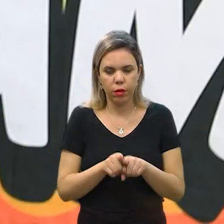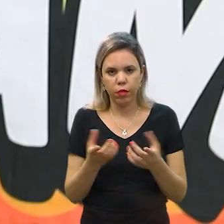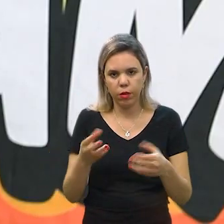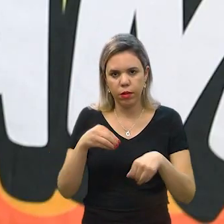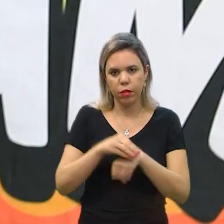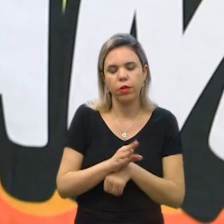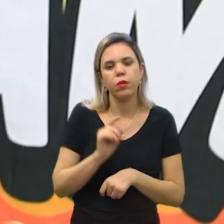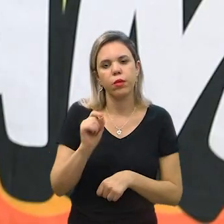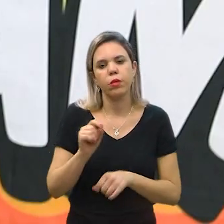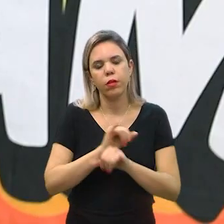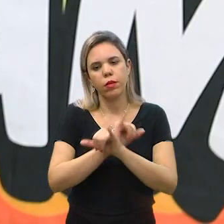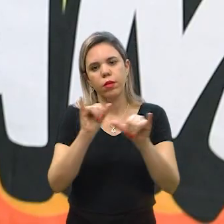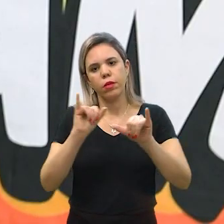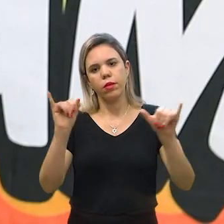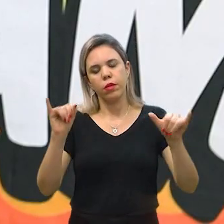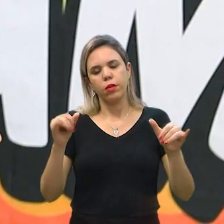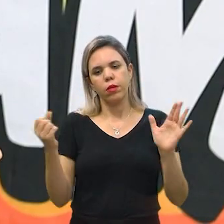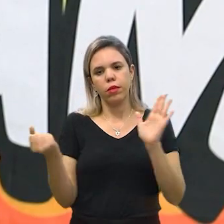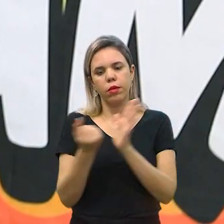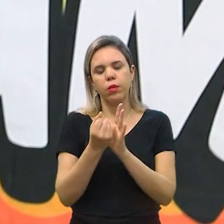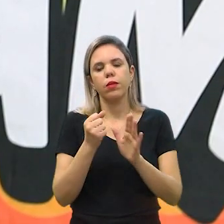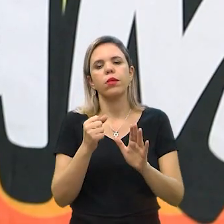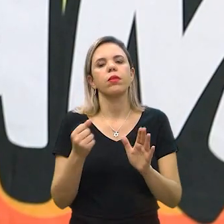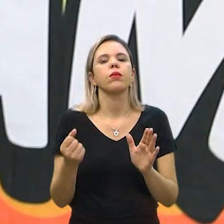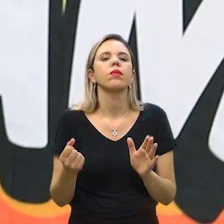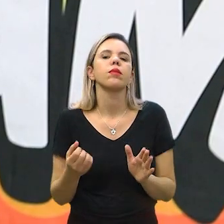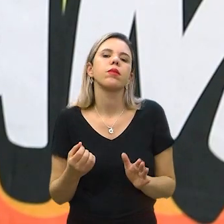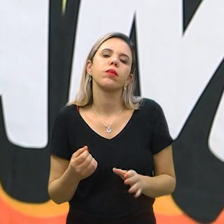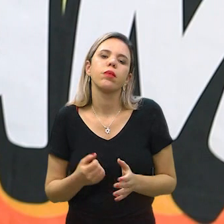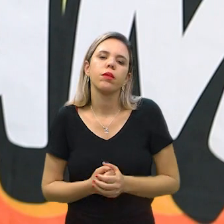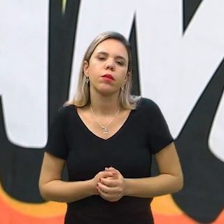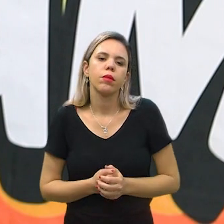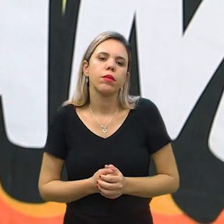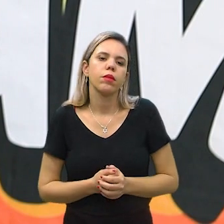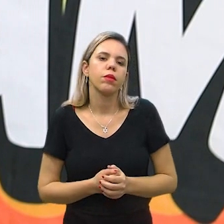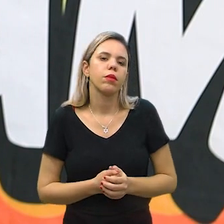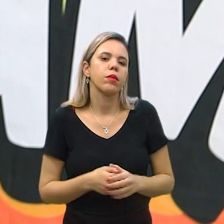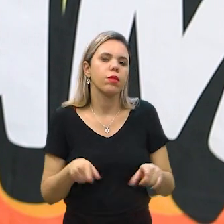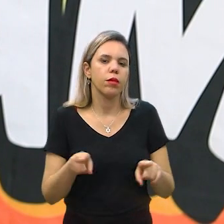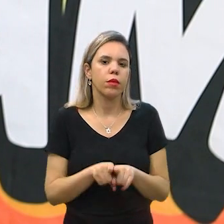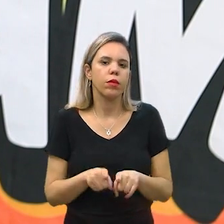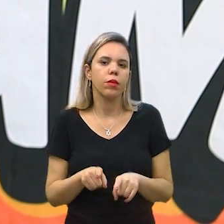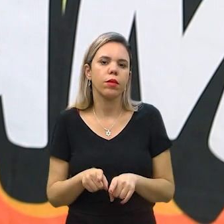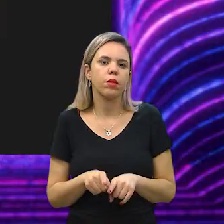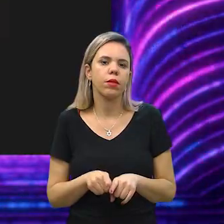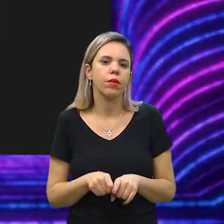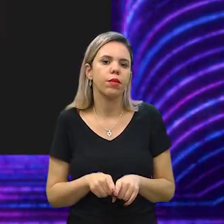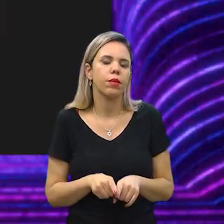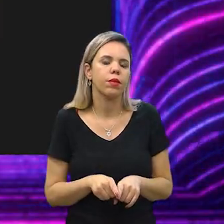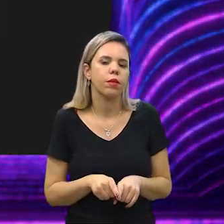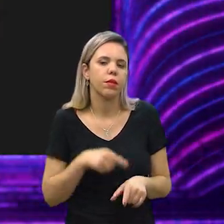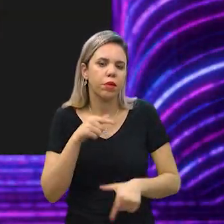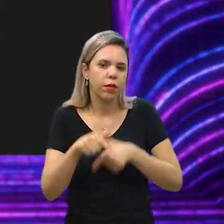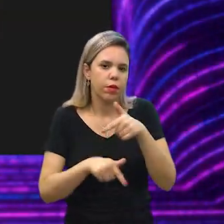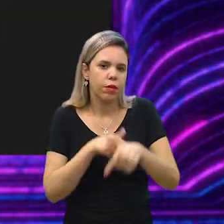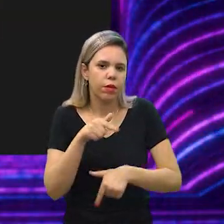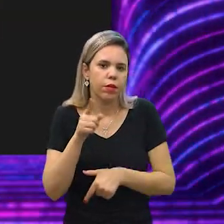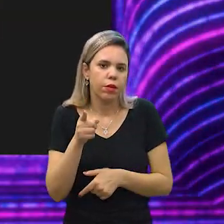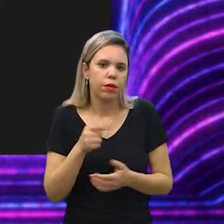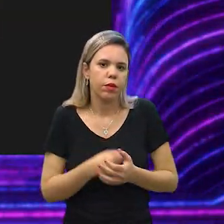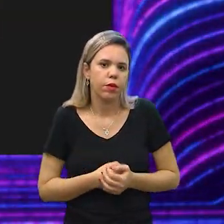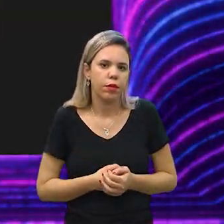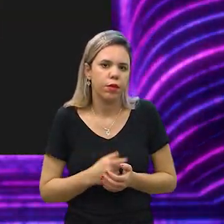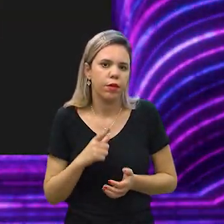quero dica de divulgação, né? Marketing, porque além de ser um trabalho